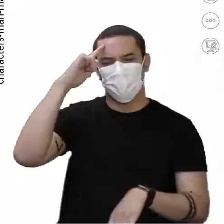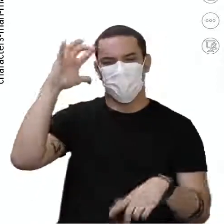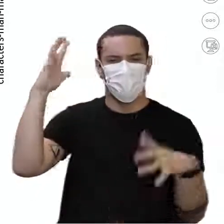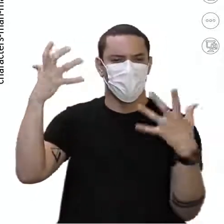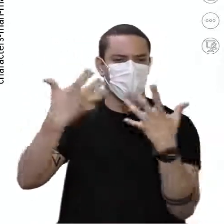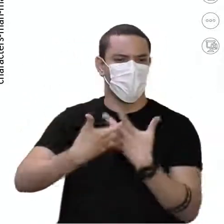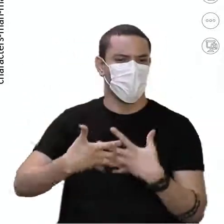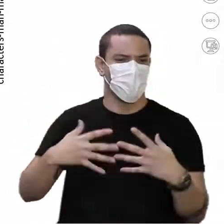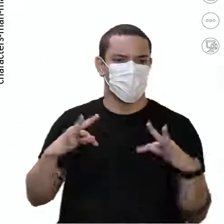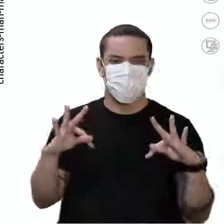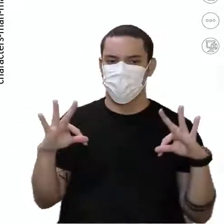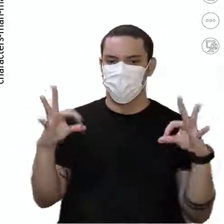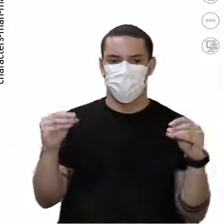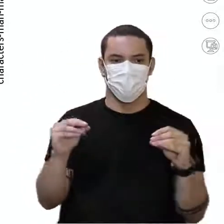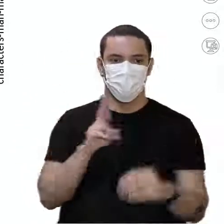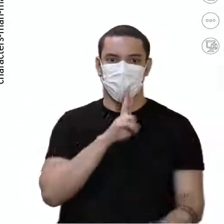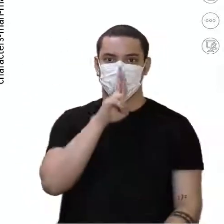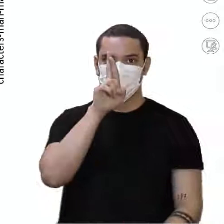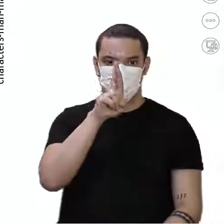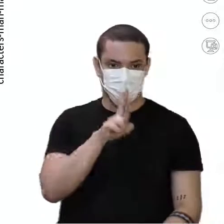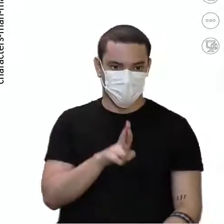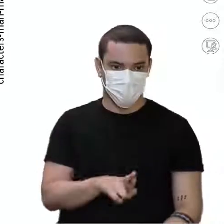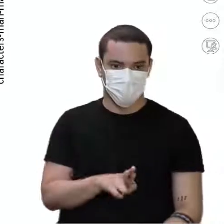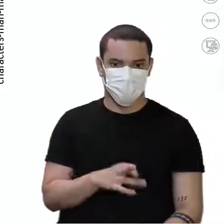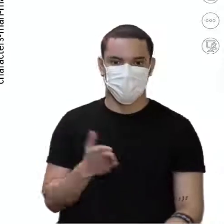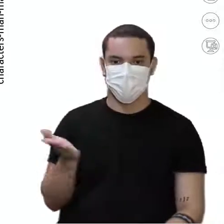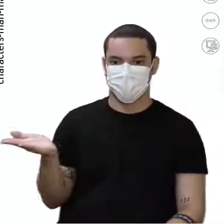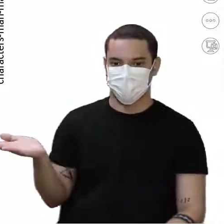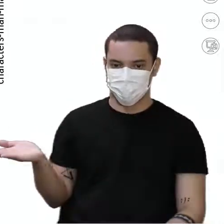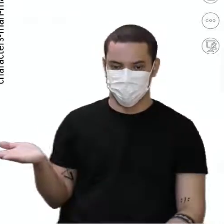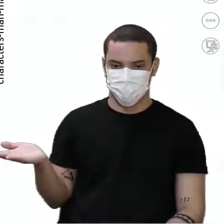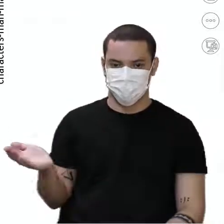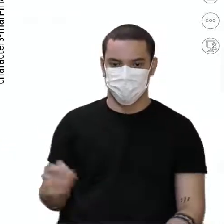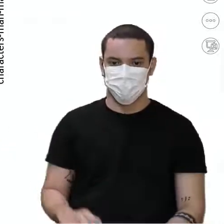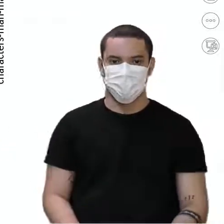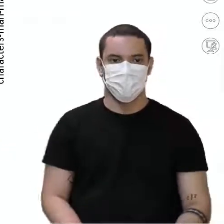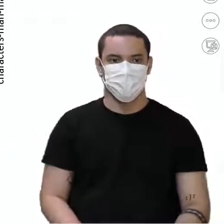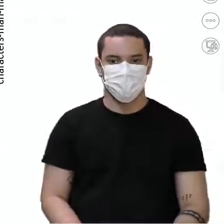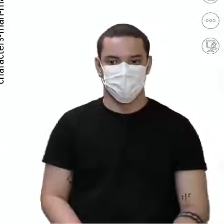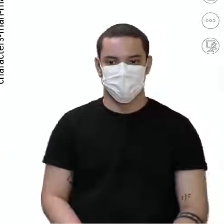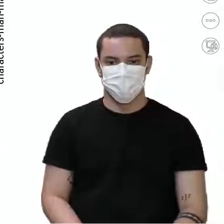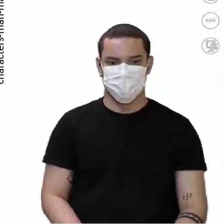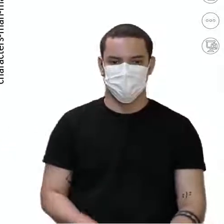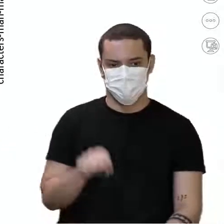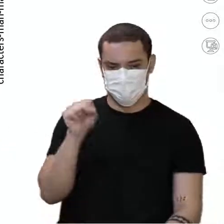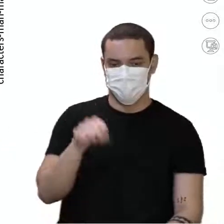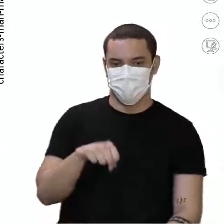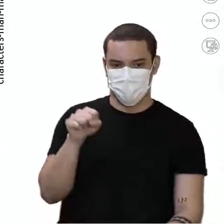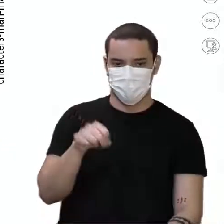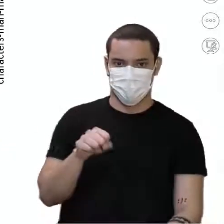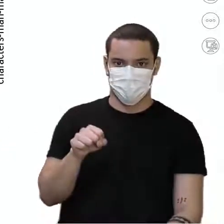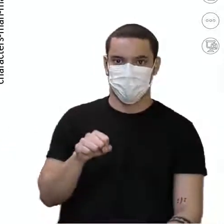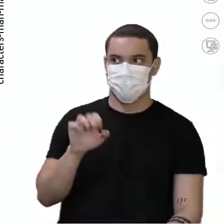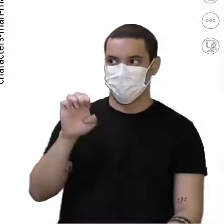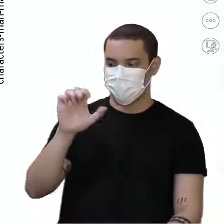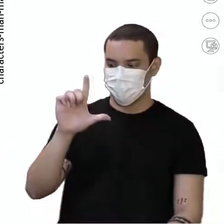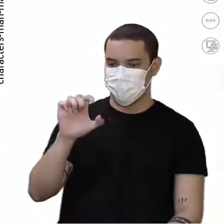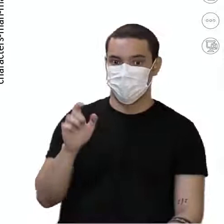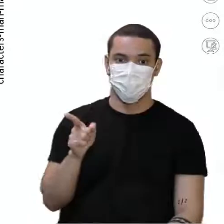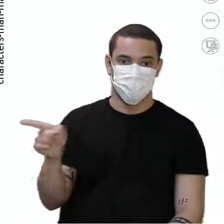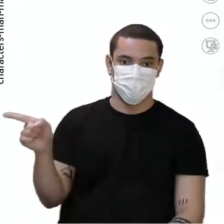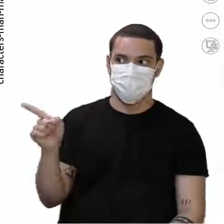completa. Yes, he has been mugged. Once. Sim, ele